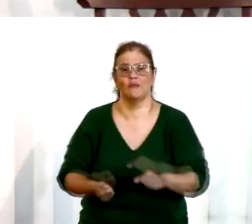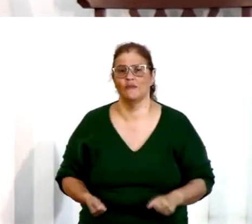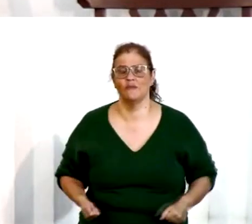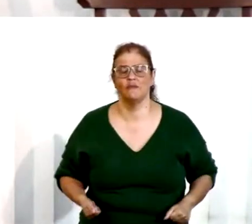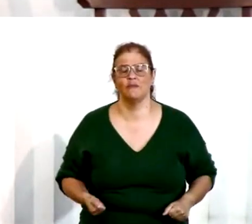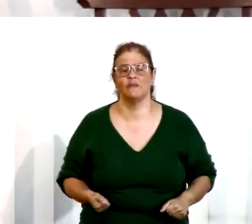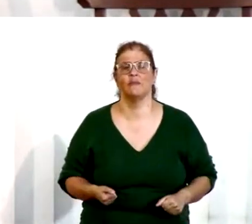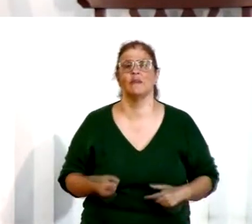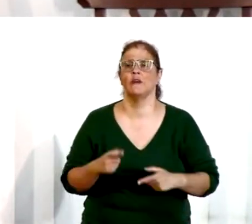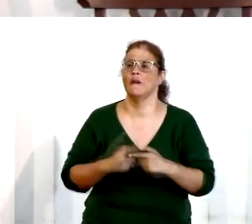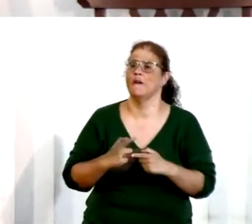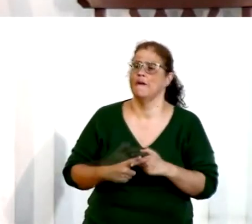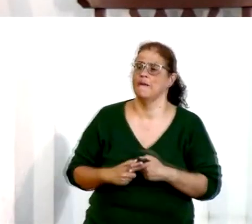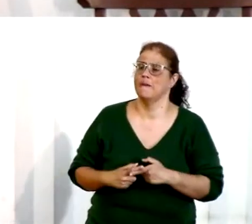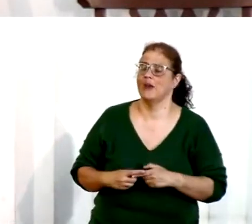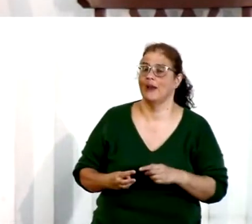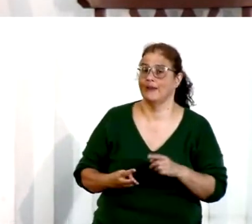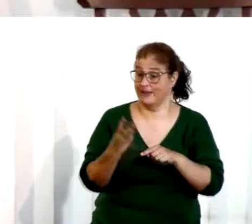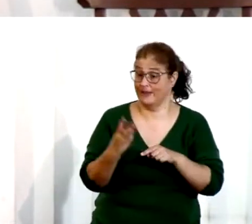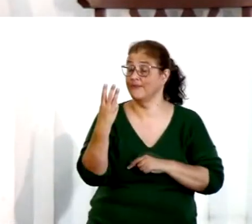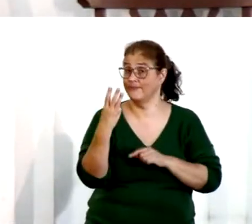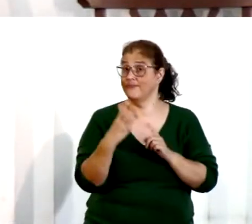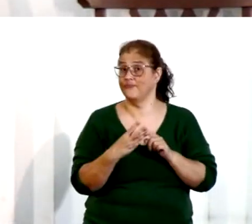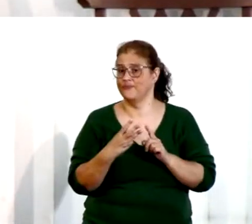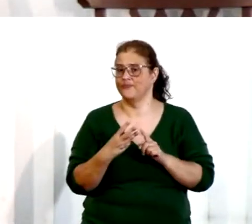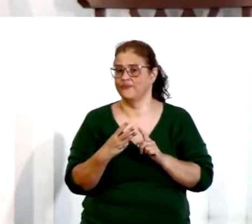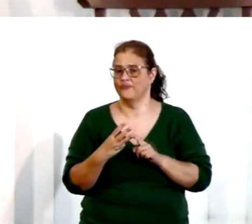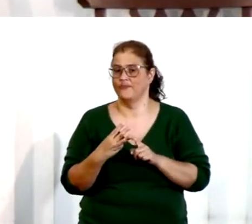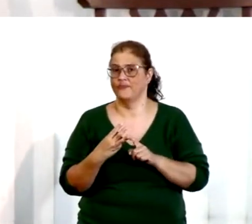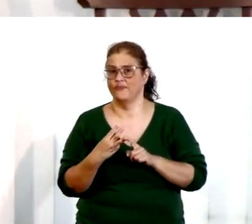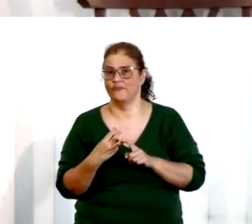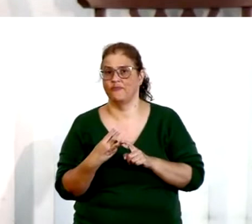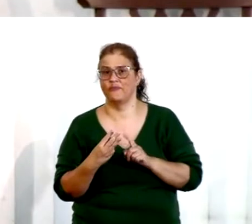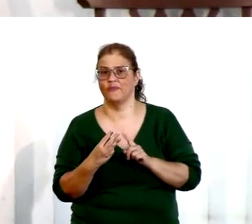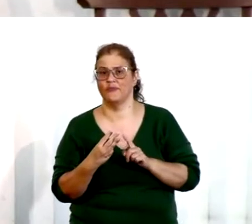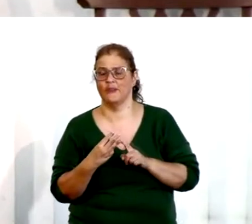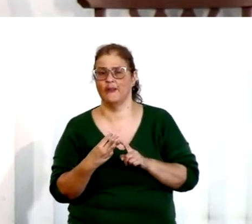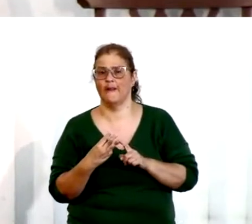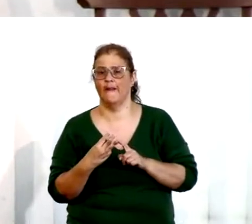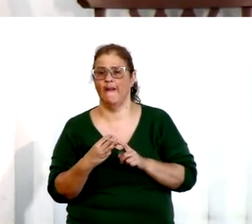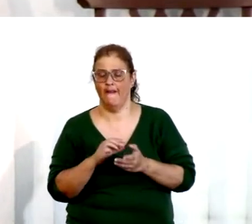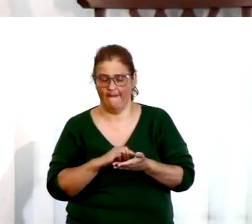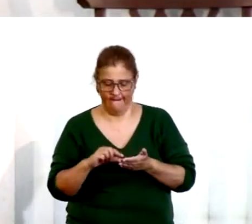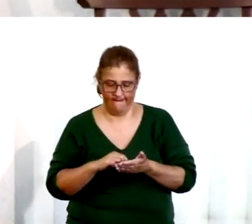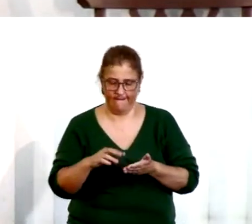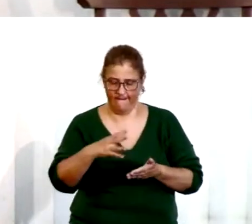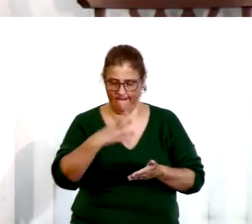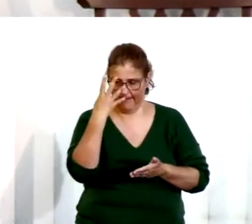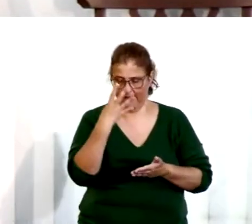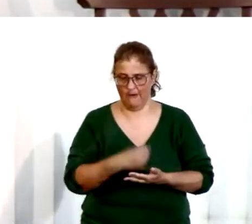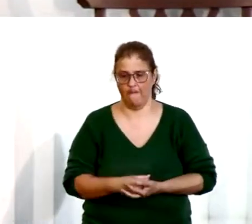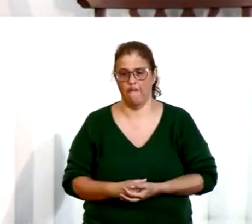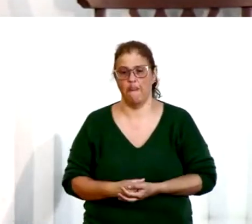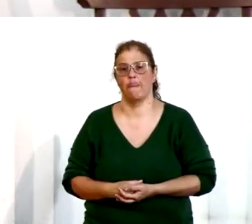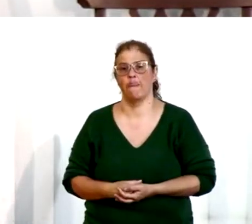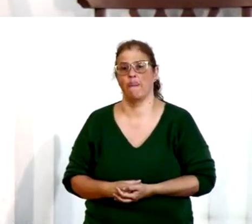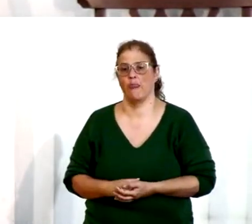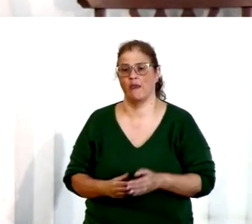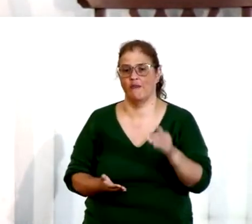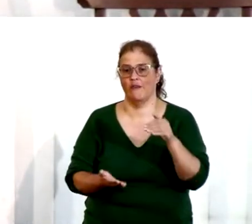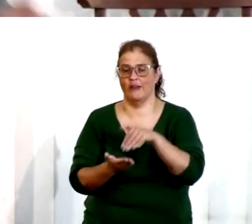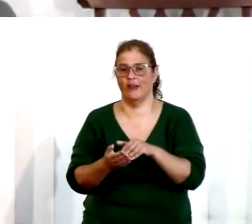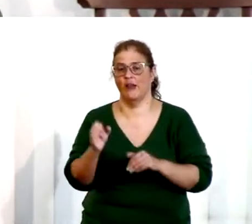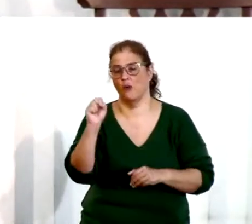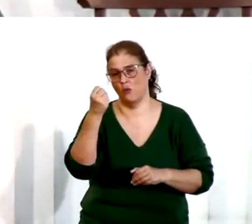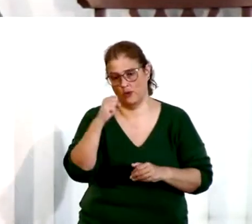E por quê? E aí vem a terceira parte, é a parte maior aqui do texto, que começa no versículo 4 e vai até o 8,